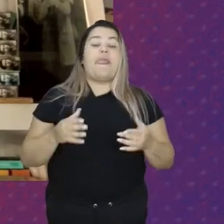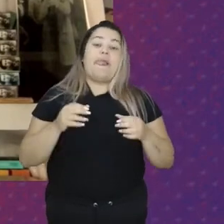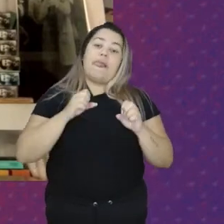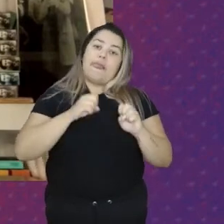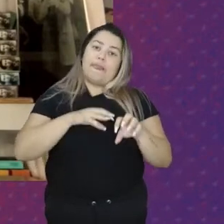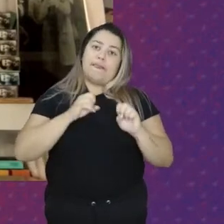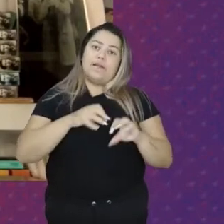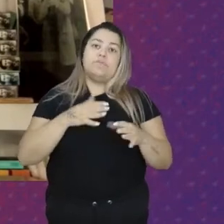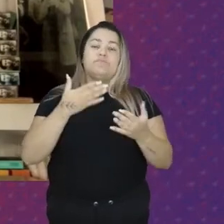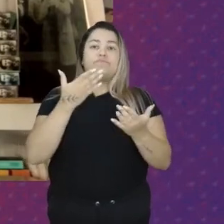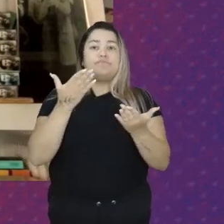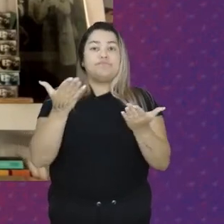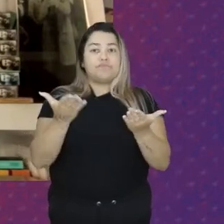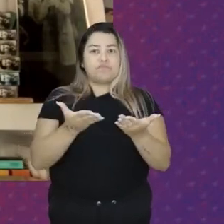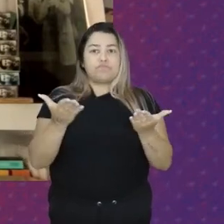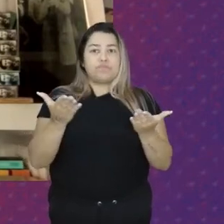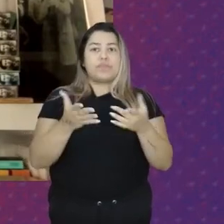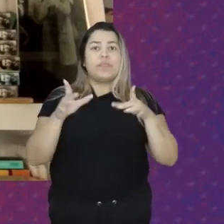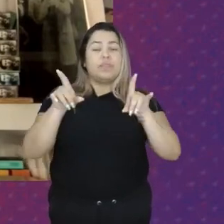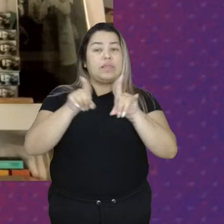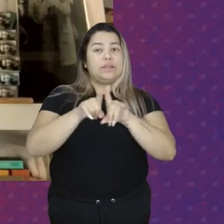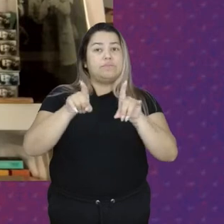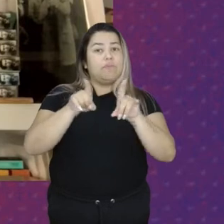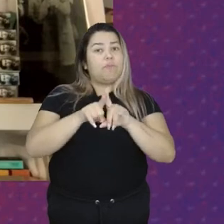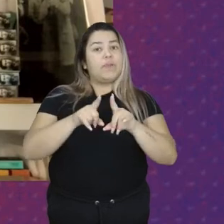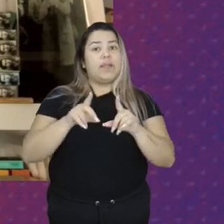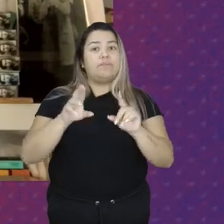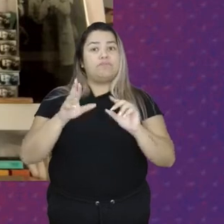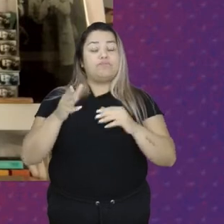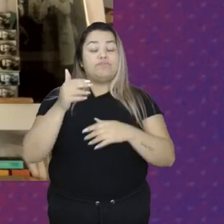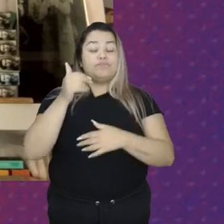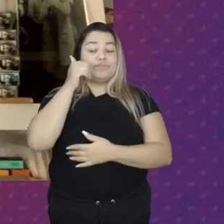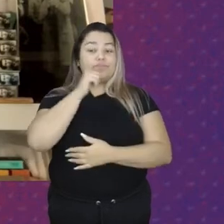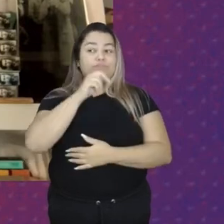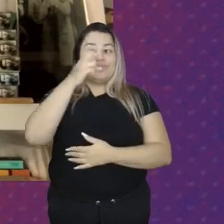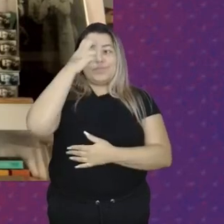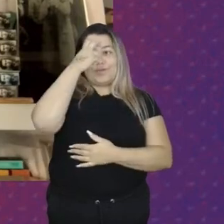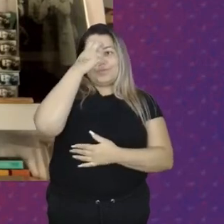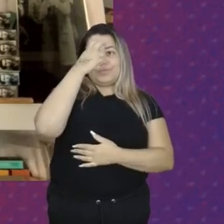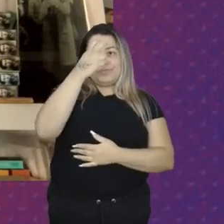hoje é sobre a relação entre as mulheres e a cultura.